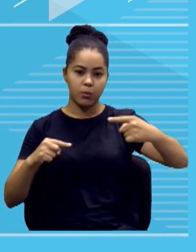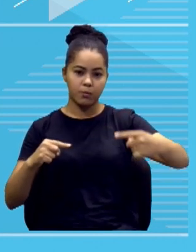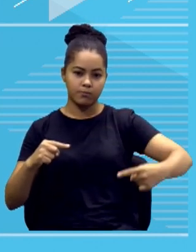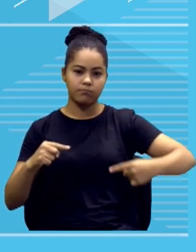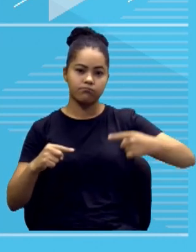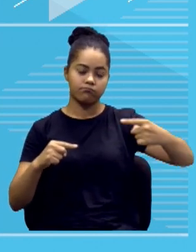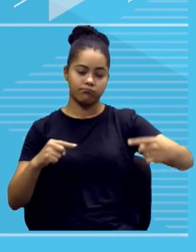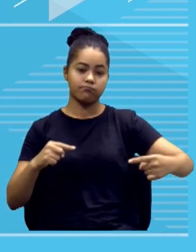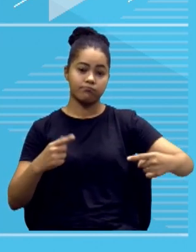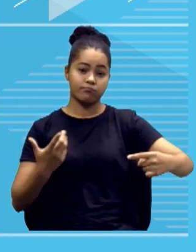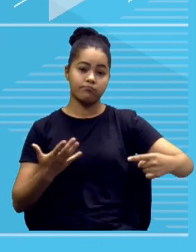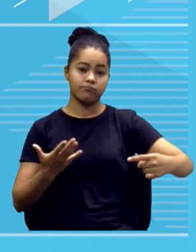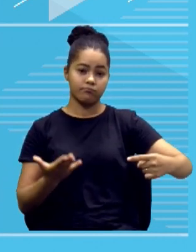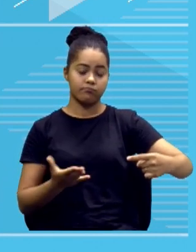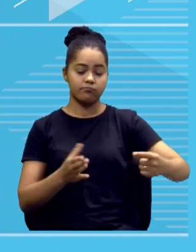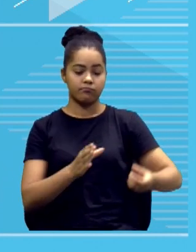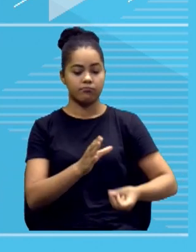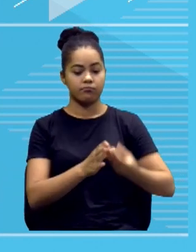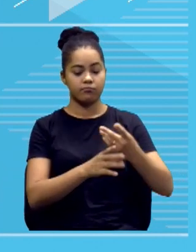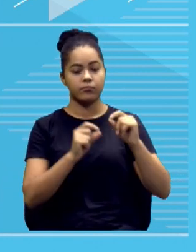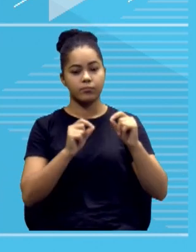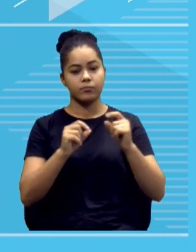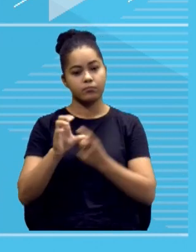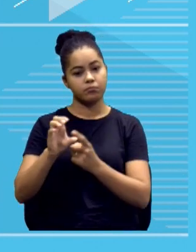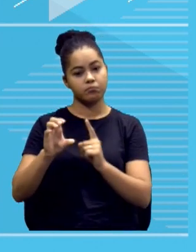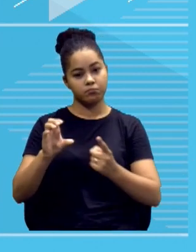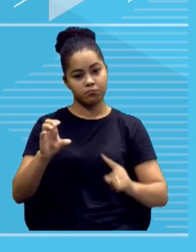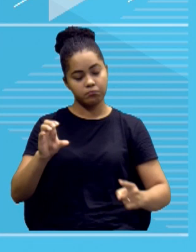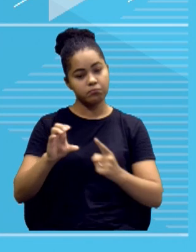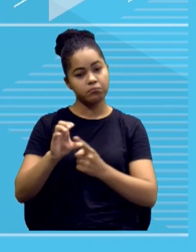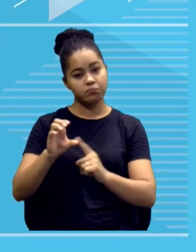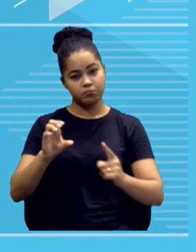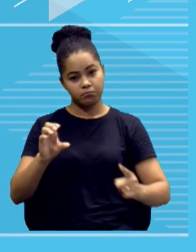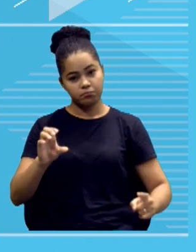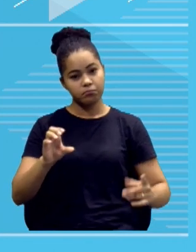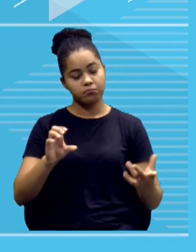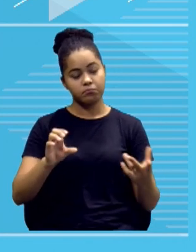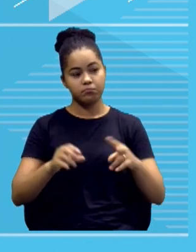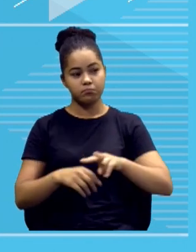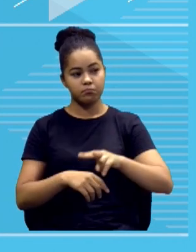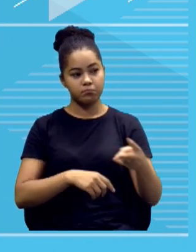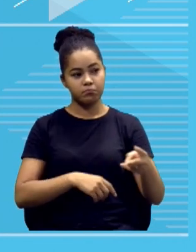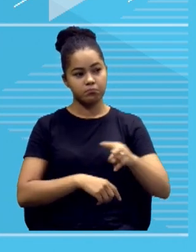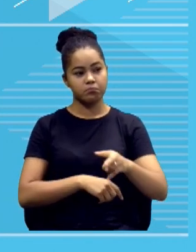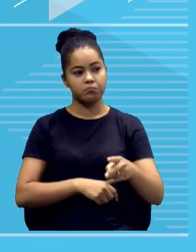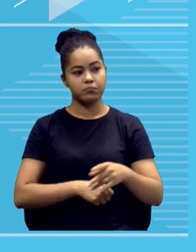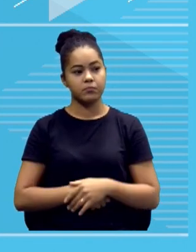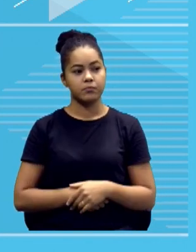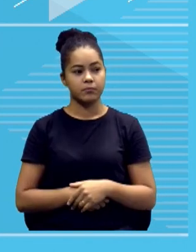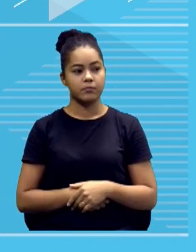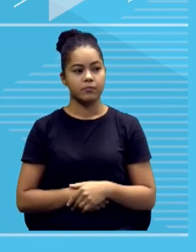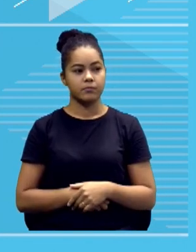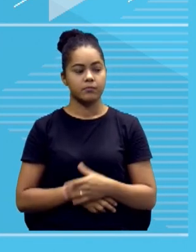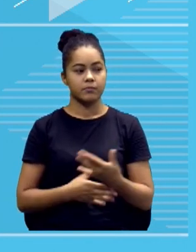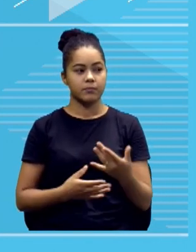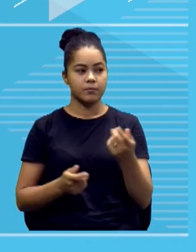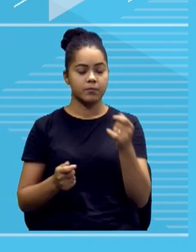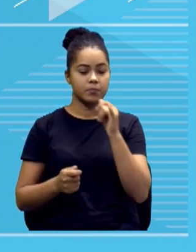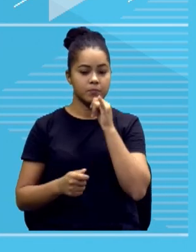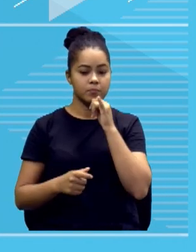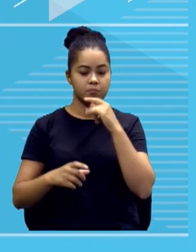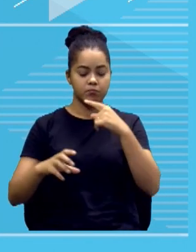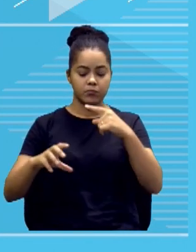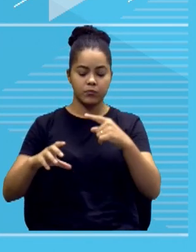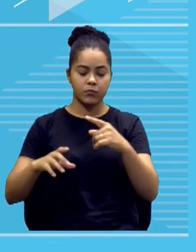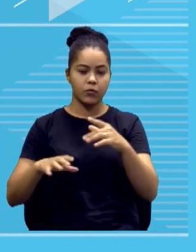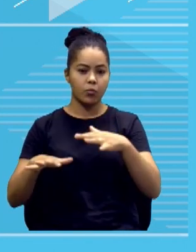Promovendo assim o surgimento de uma corrente elétrica alternada, ou seja, a corrente ora rota no sentido